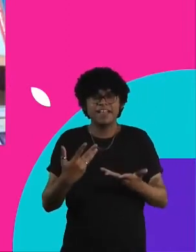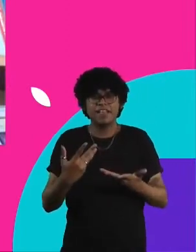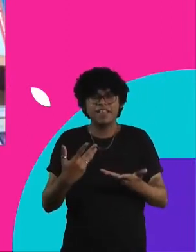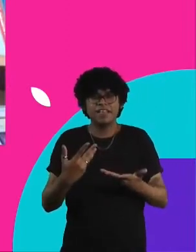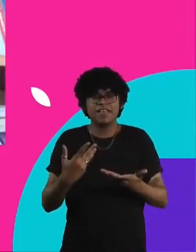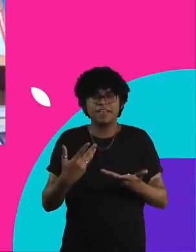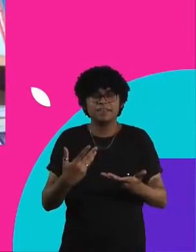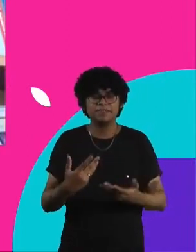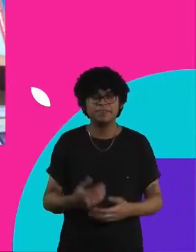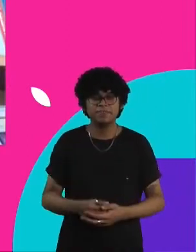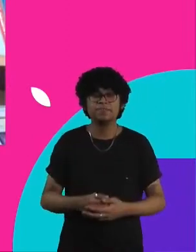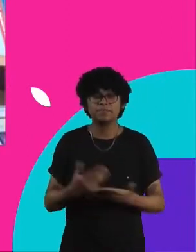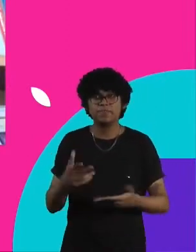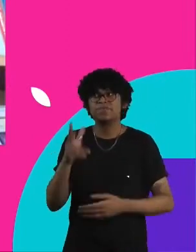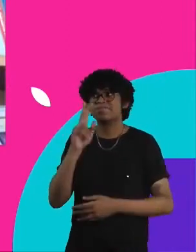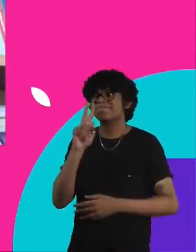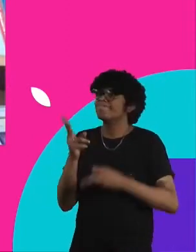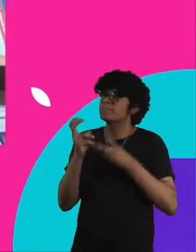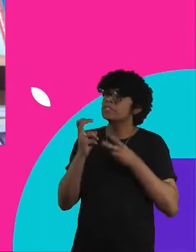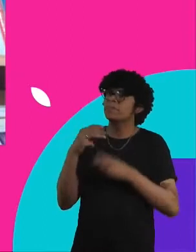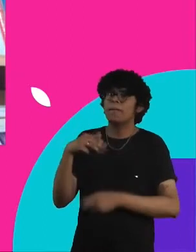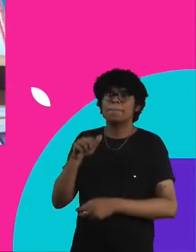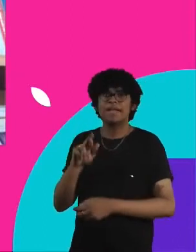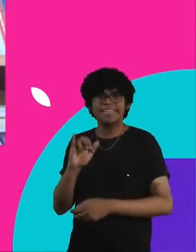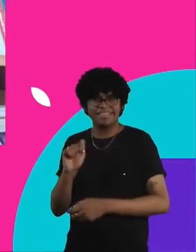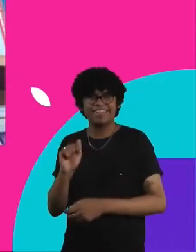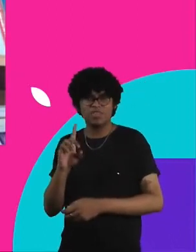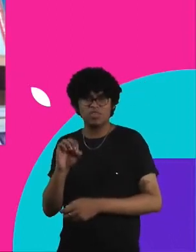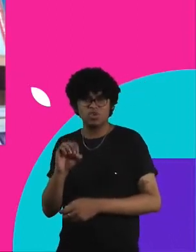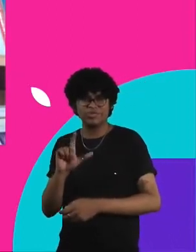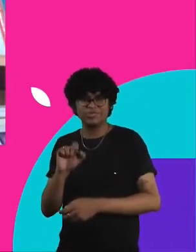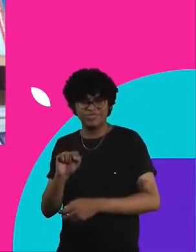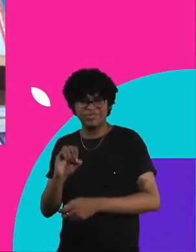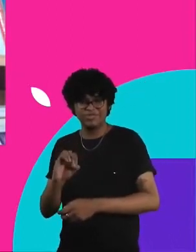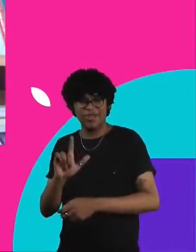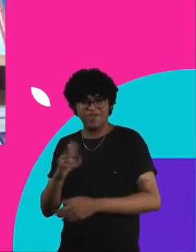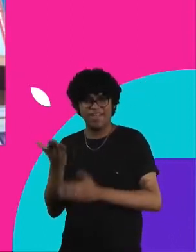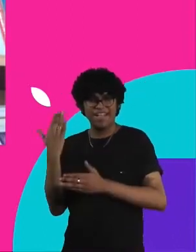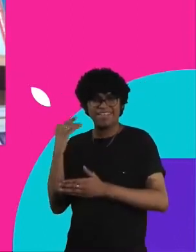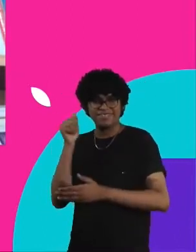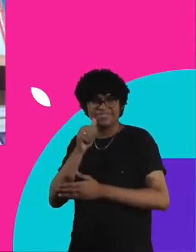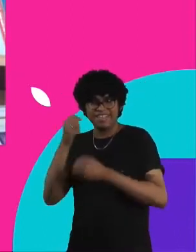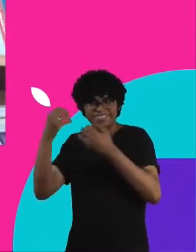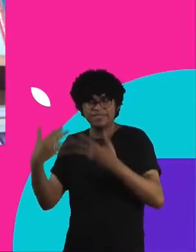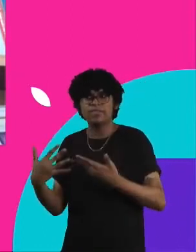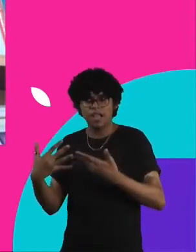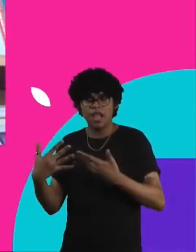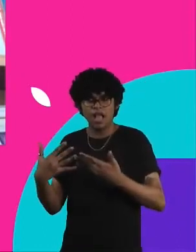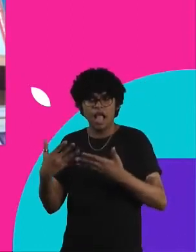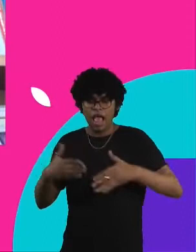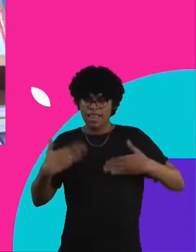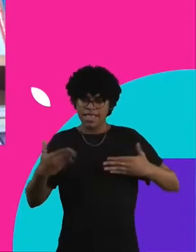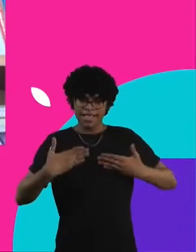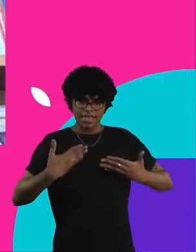né, a Maria do Sol, na fala dela, falando dessa alegria, falando da nossa potência interior,